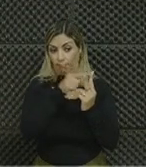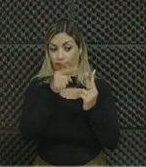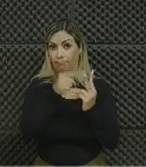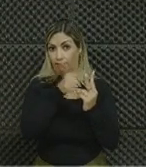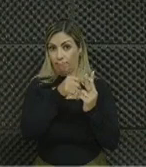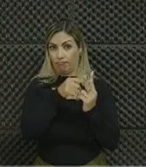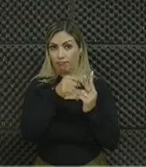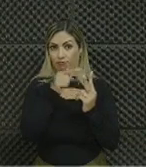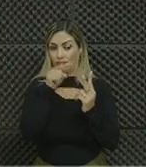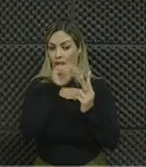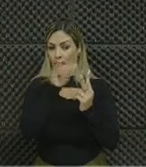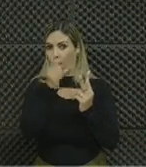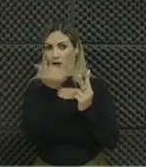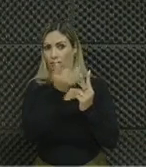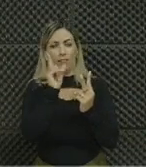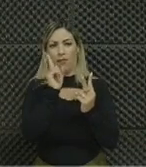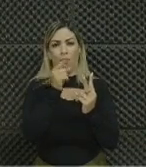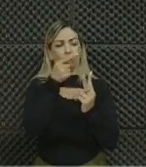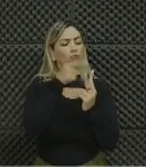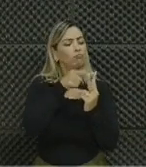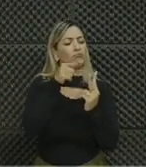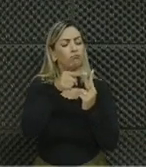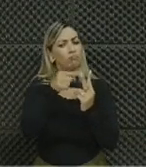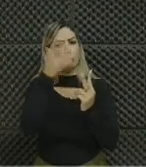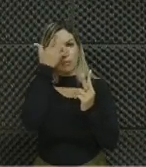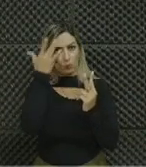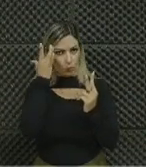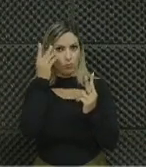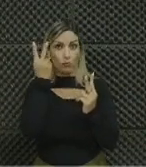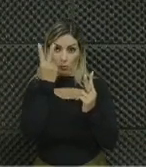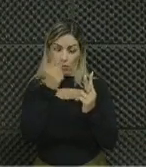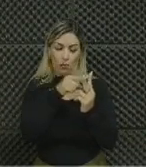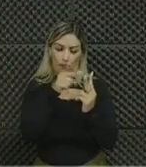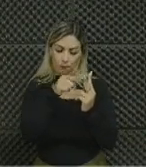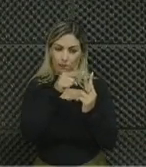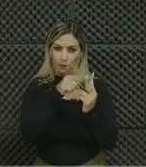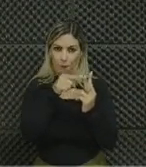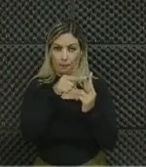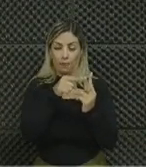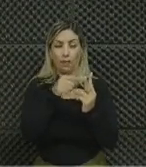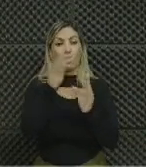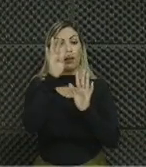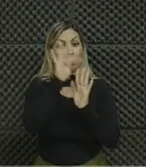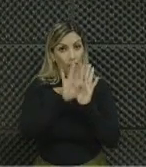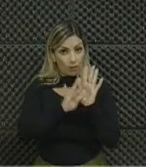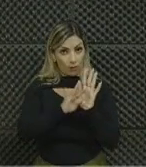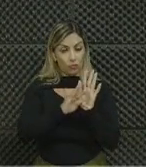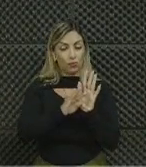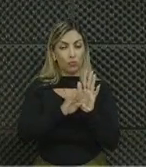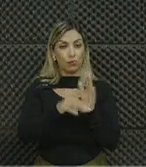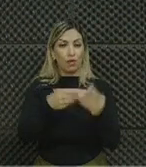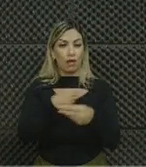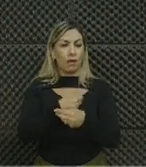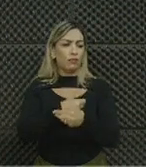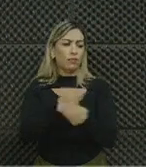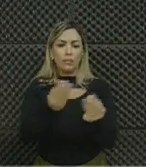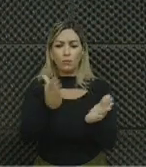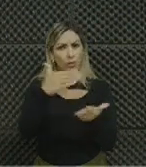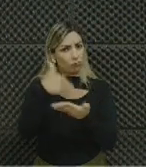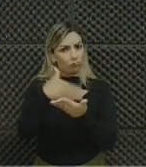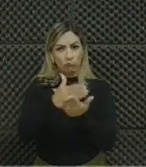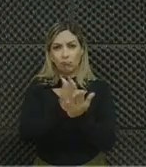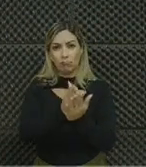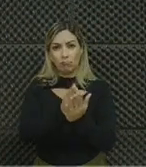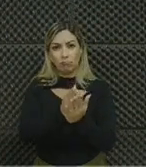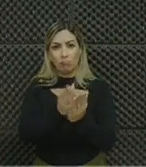se comunicam. Então, seu texto é distribuído, certo? De forma automática. O professor